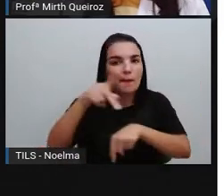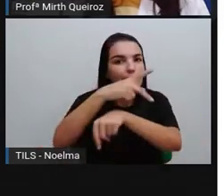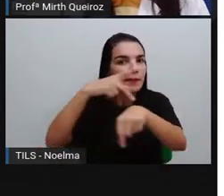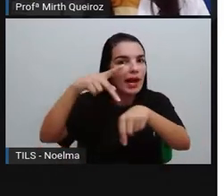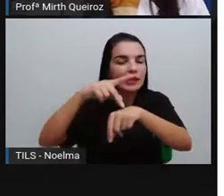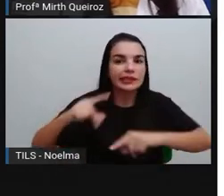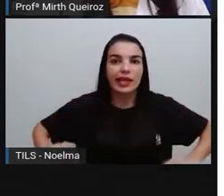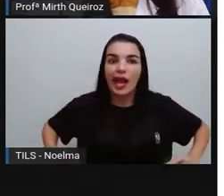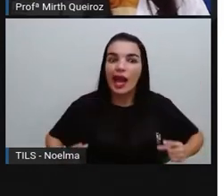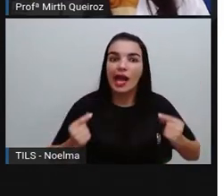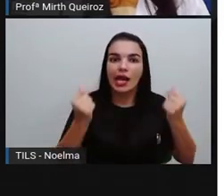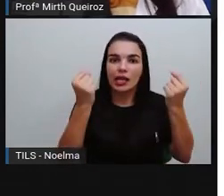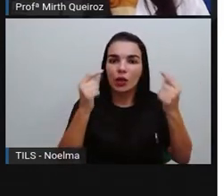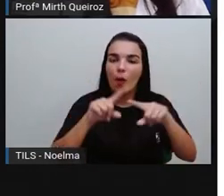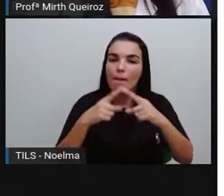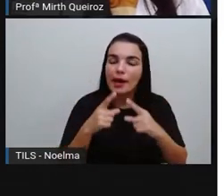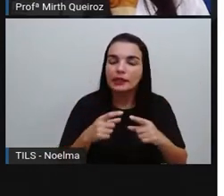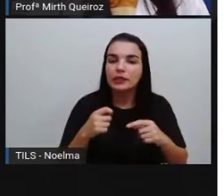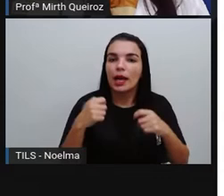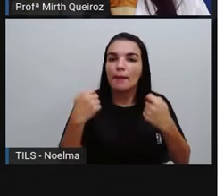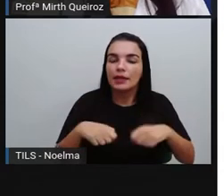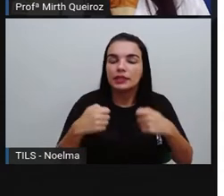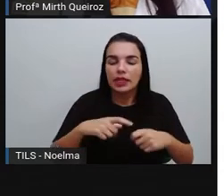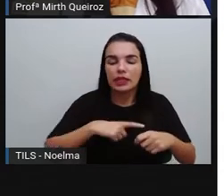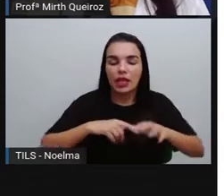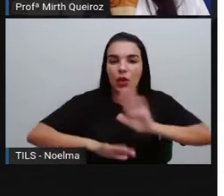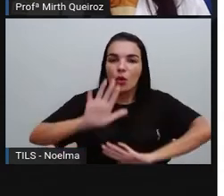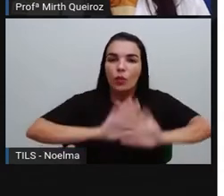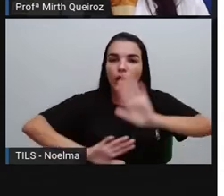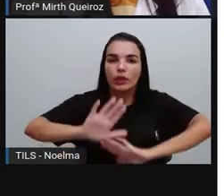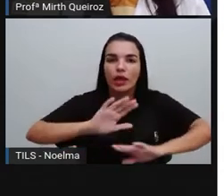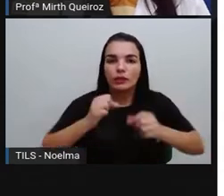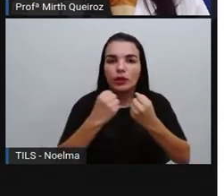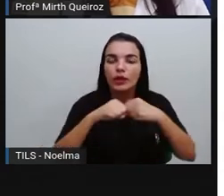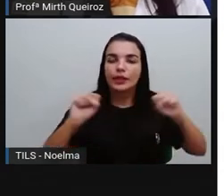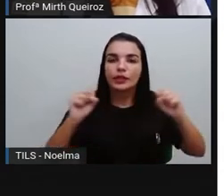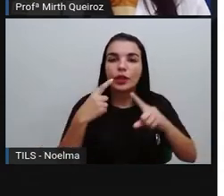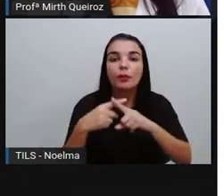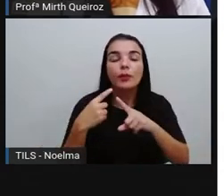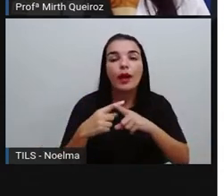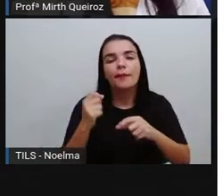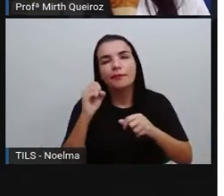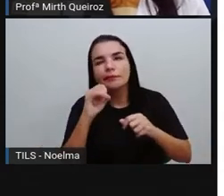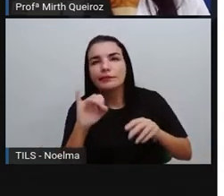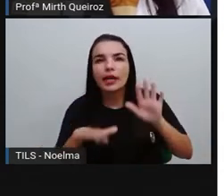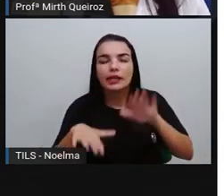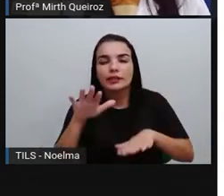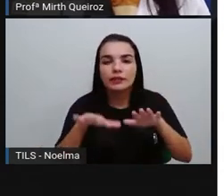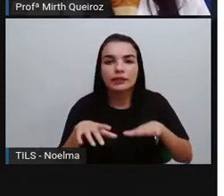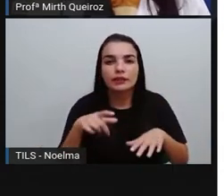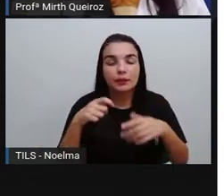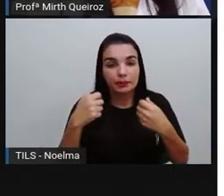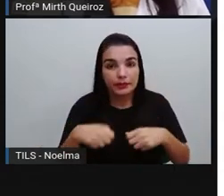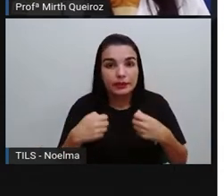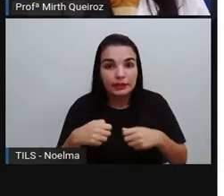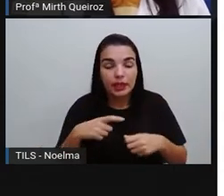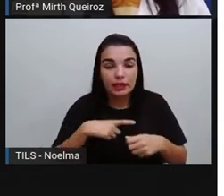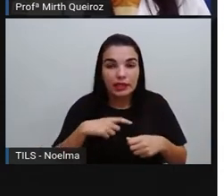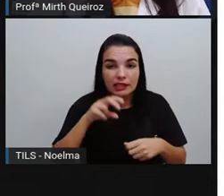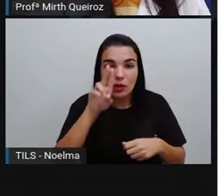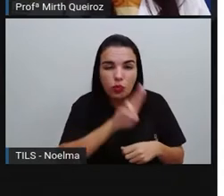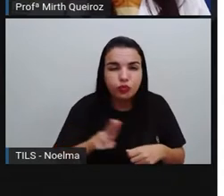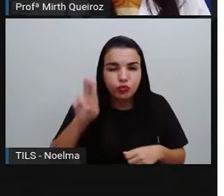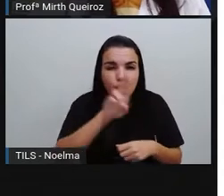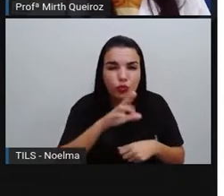tem que manter um cuidado muito grande em relação a isso. Não é porque se tem muito que não pode faltar, né? Porque o uso exagerado,